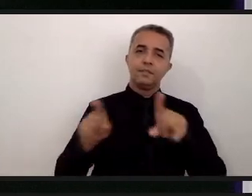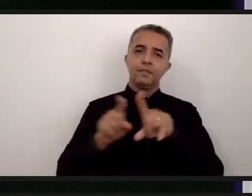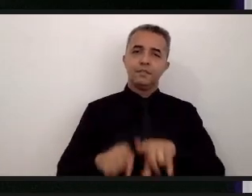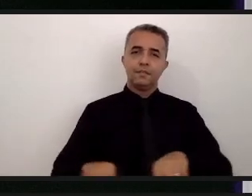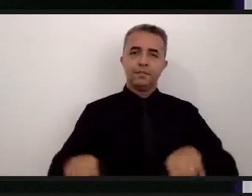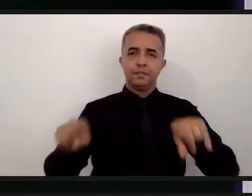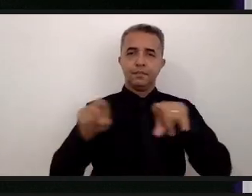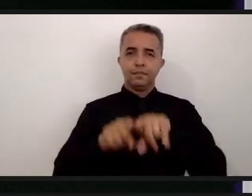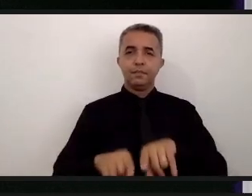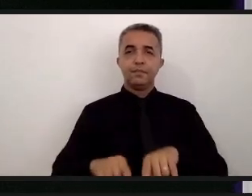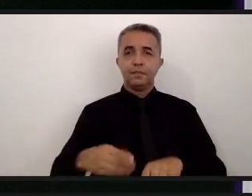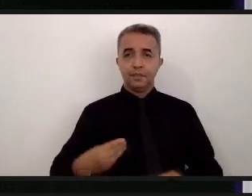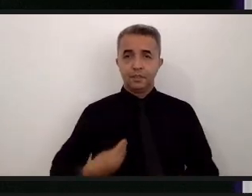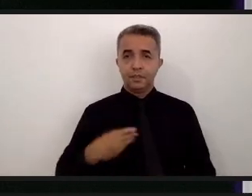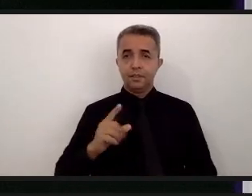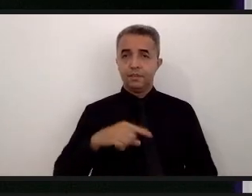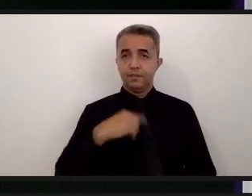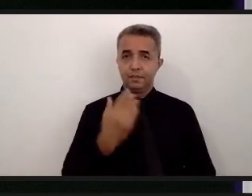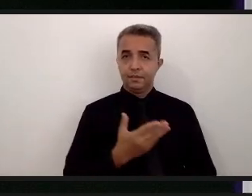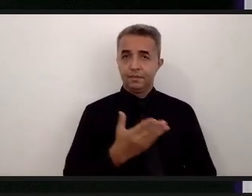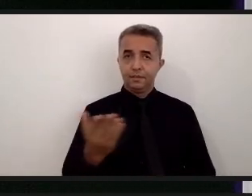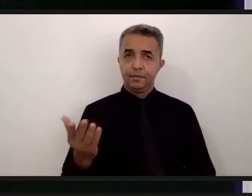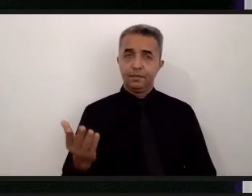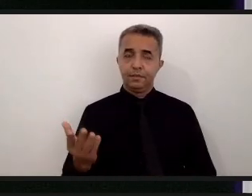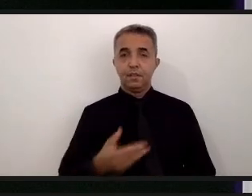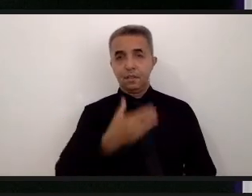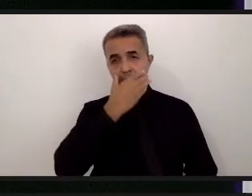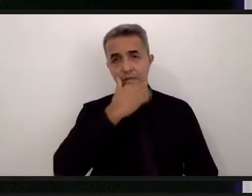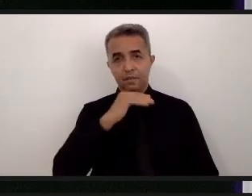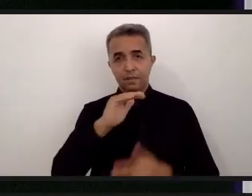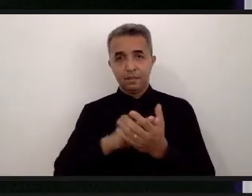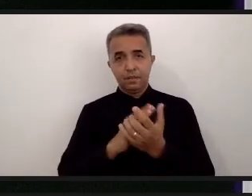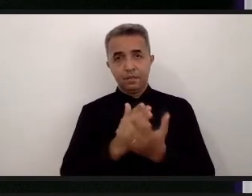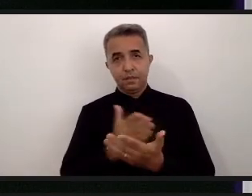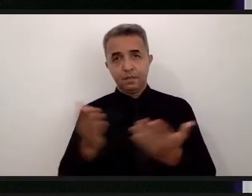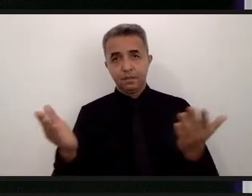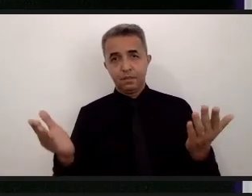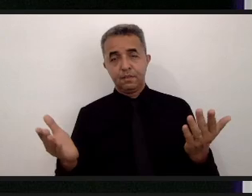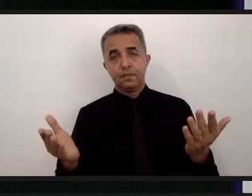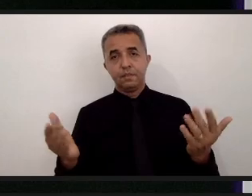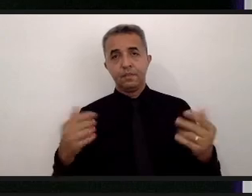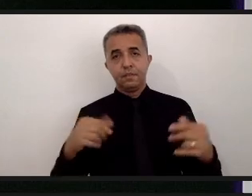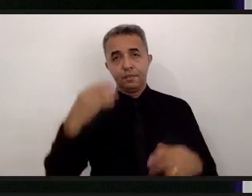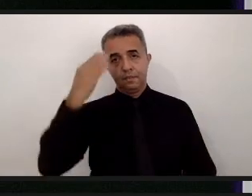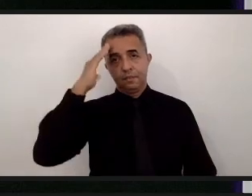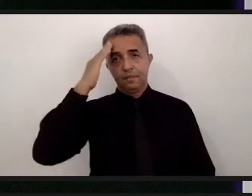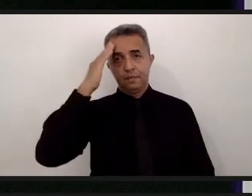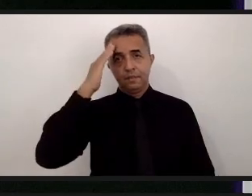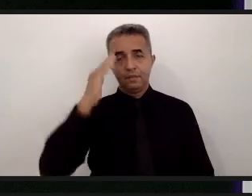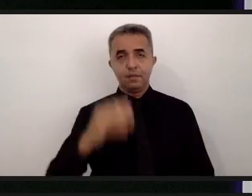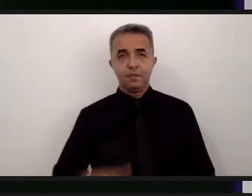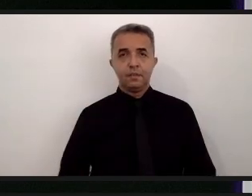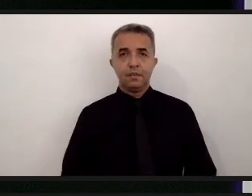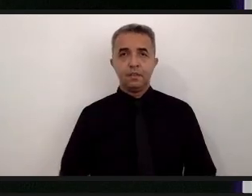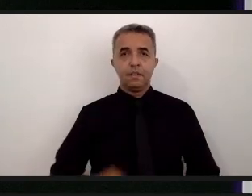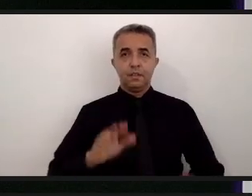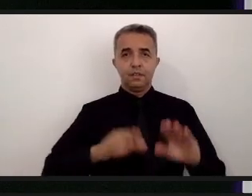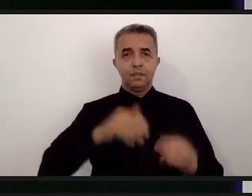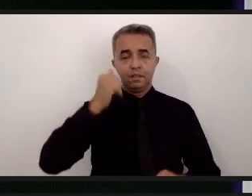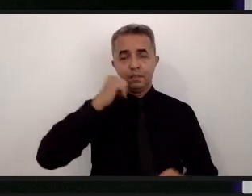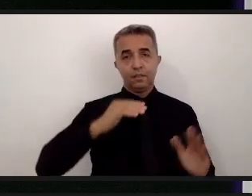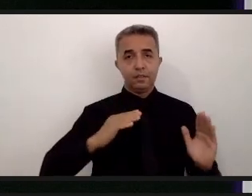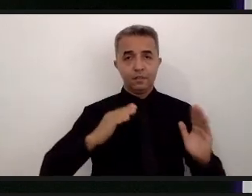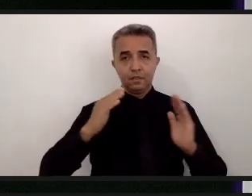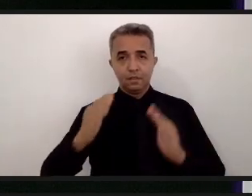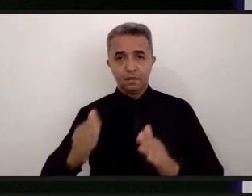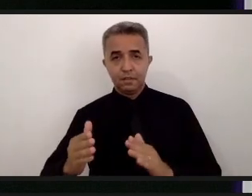a nossa vida. E os esposos têm que procurar entender. Quando a mulher chega cansada,